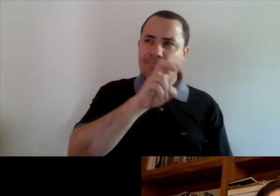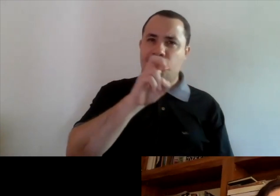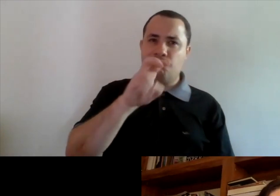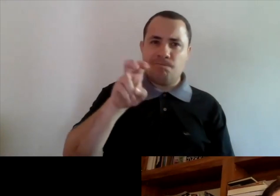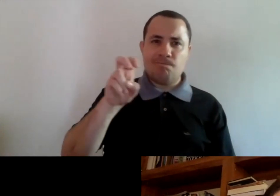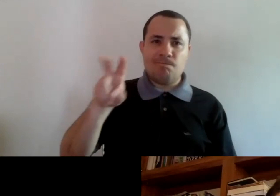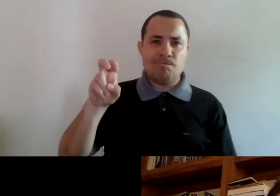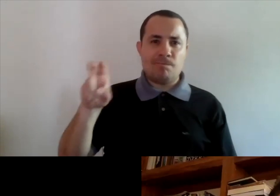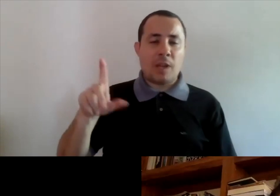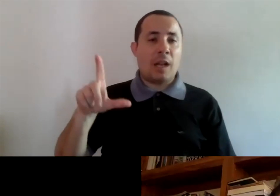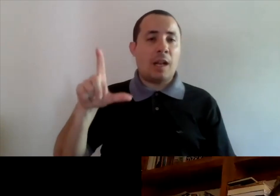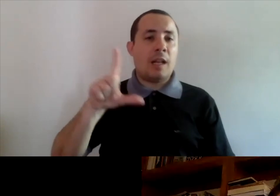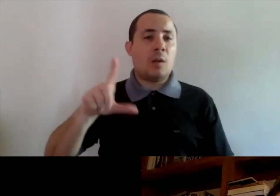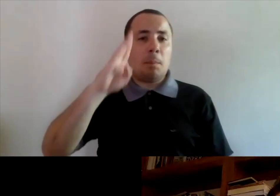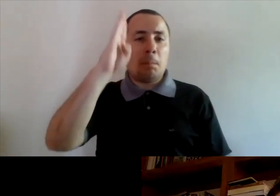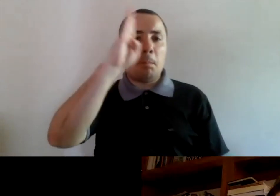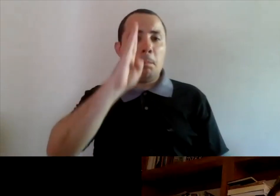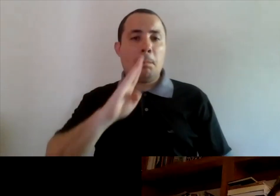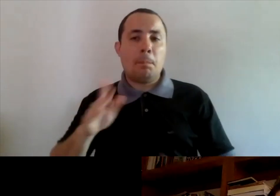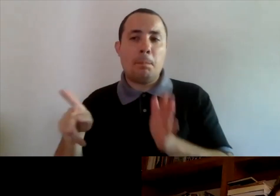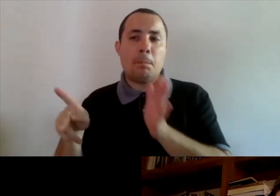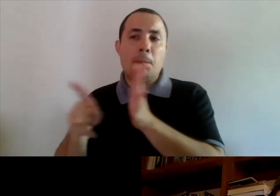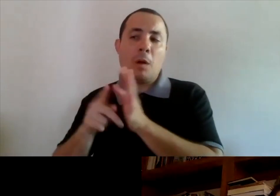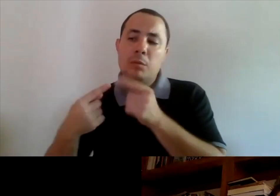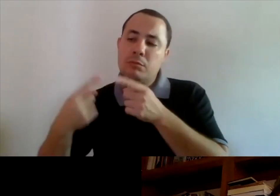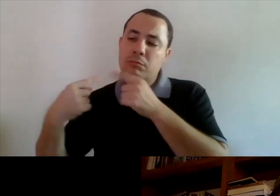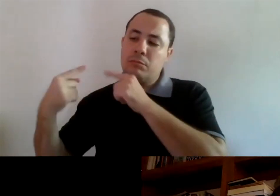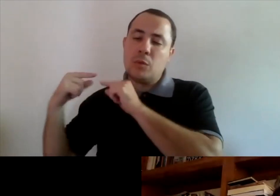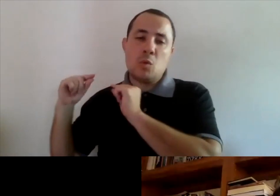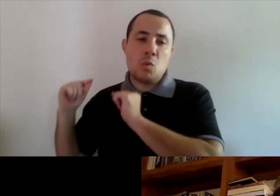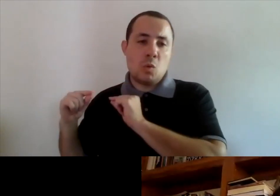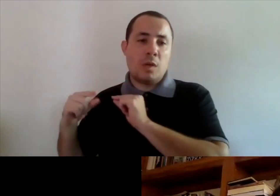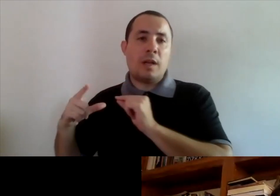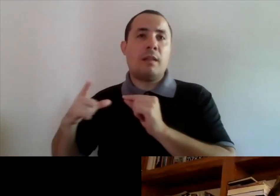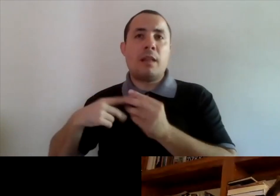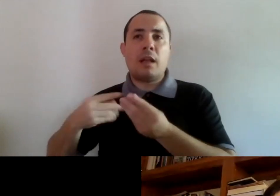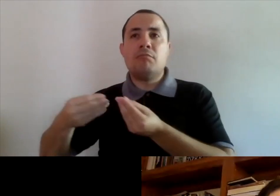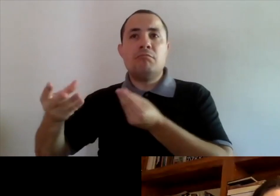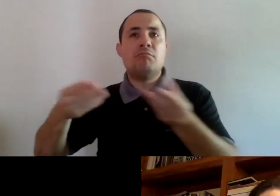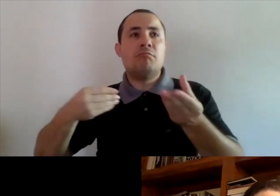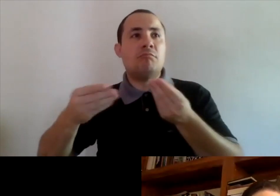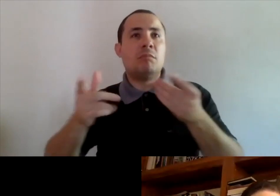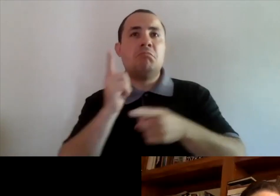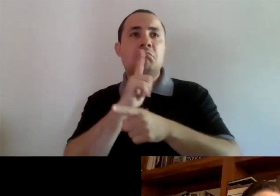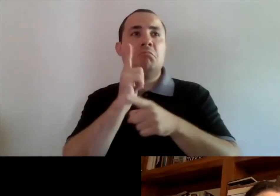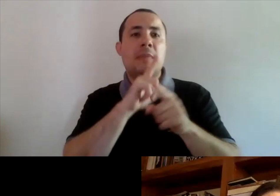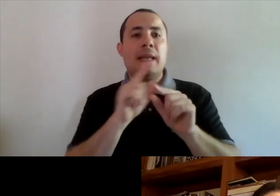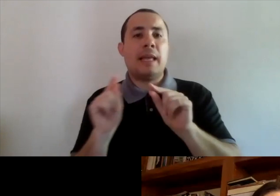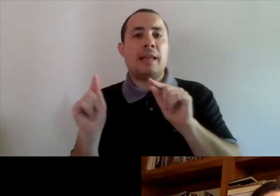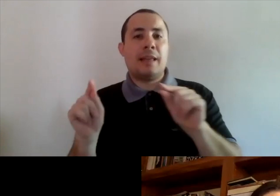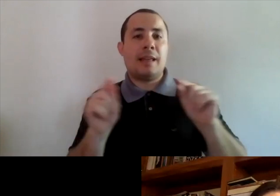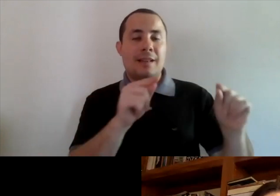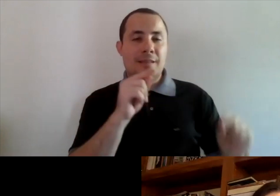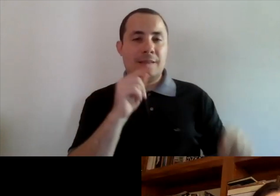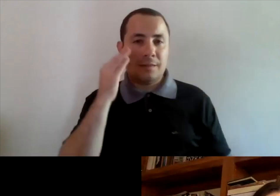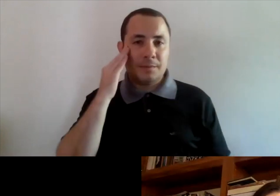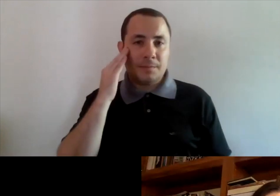ela tem vindo, né, aonde ela tem chegado, né, que formas têm sido criadas para a circulação da literatura,